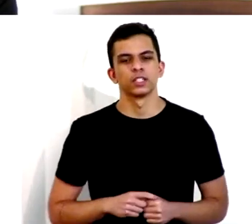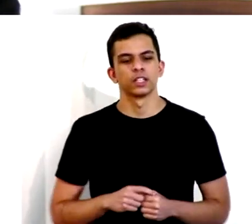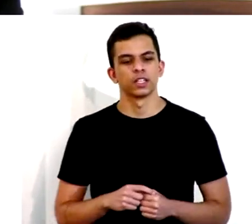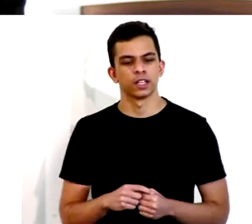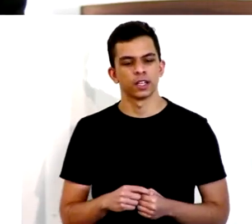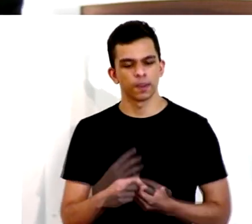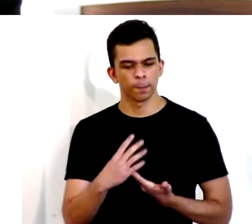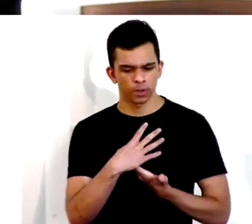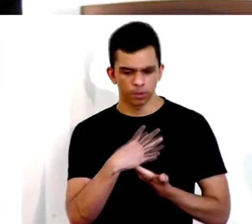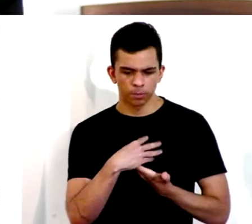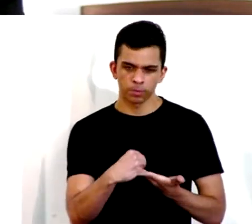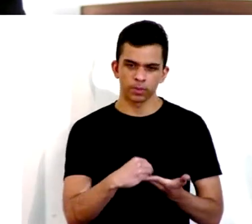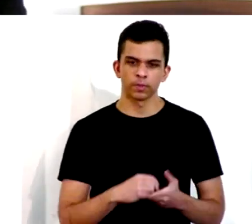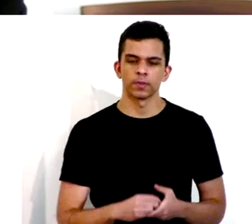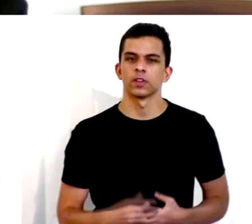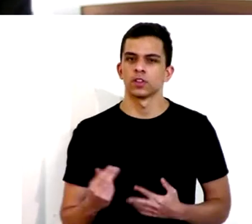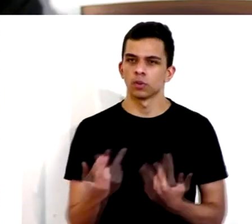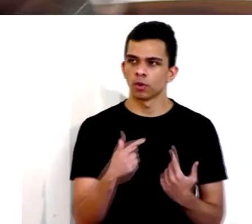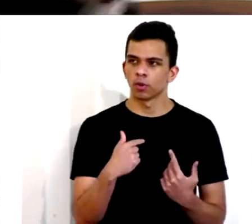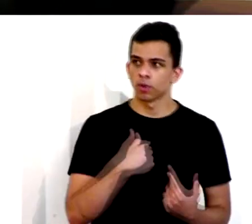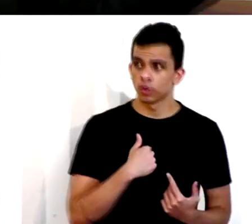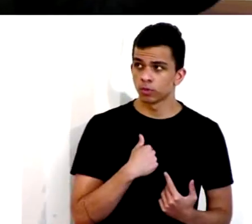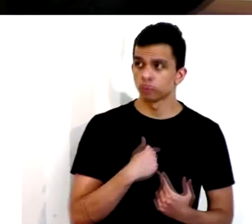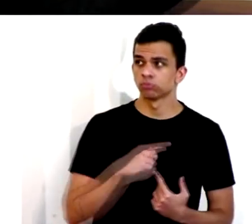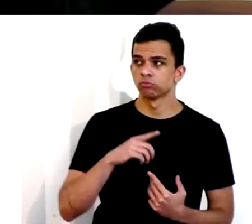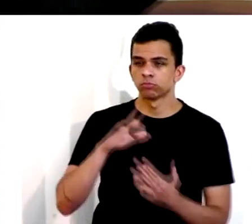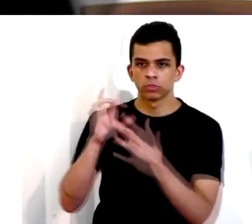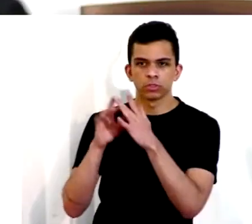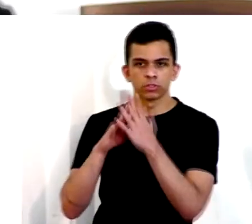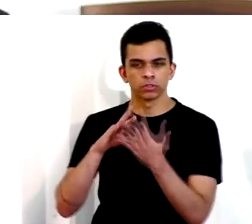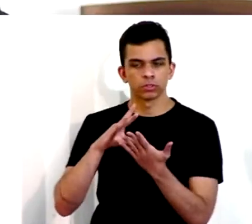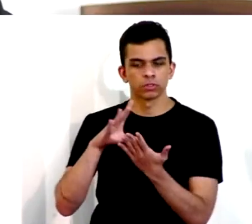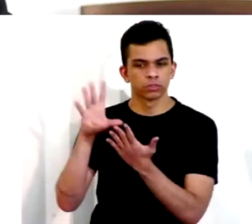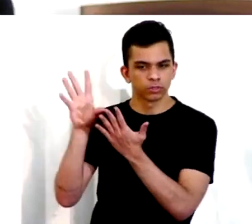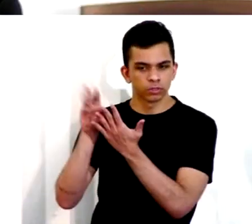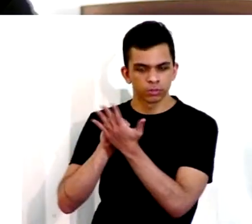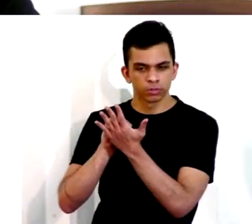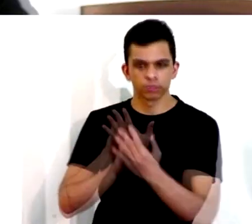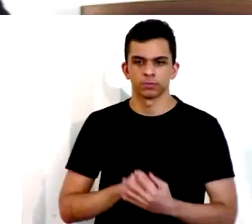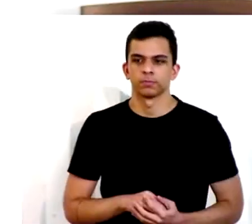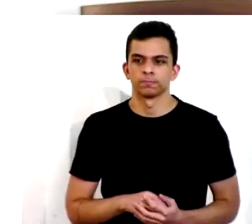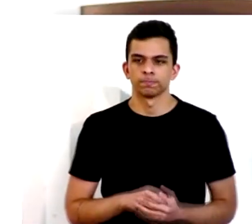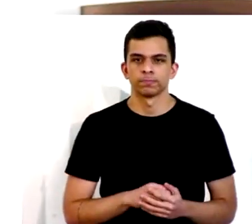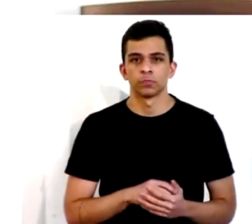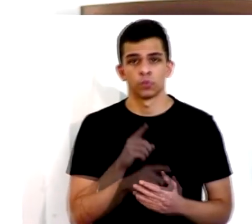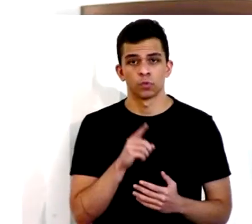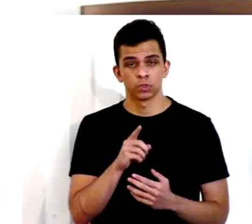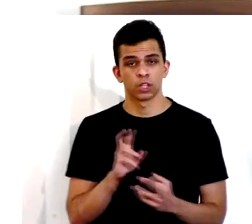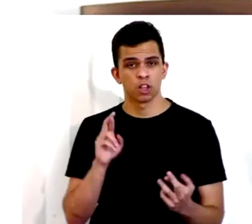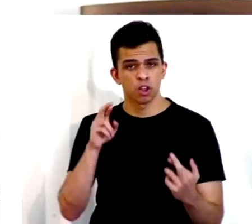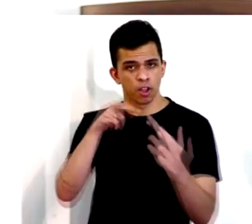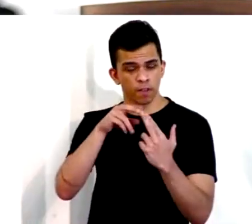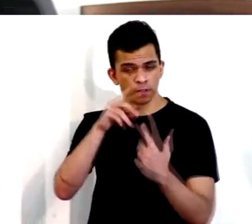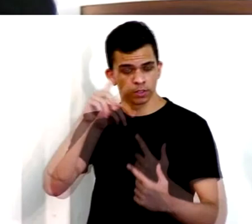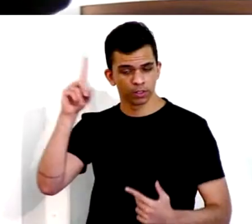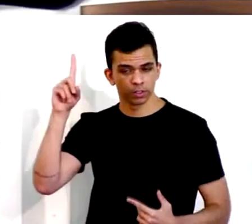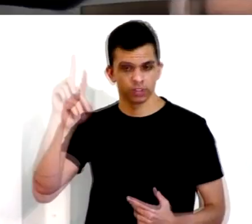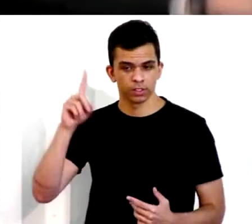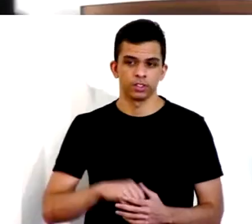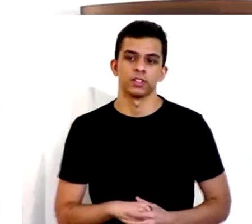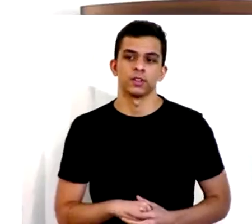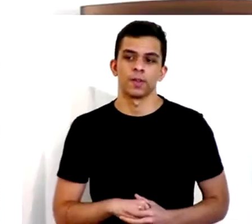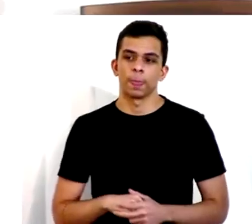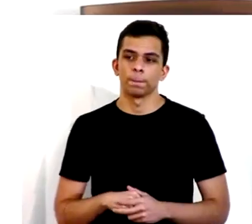possam, aprendendo com você, tendo você o referencial de Deus, fazer também outros discípulos, e essa